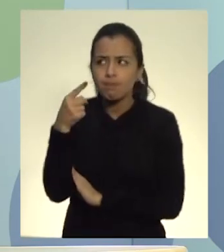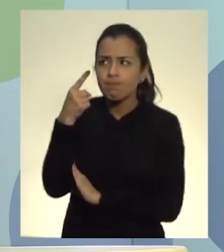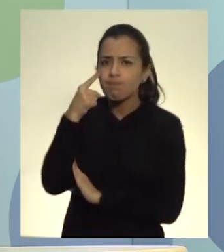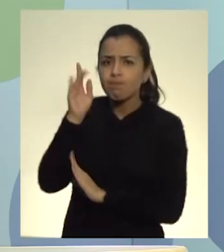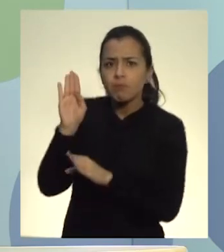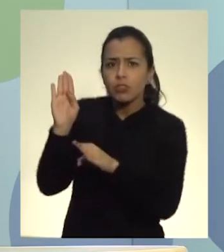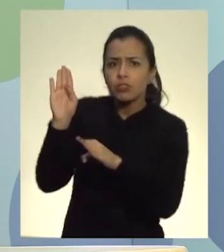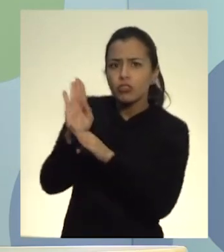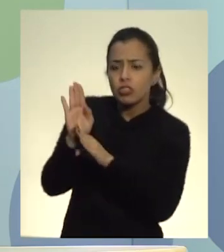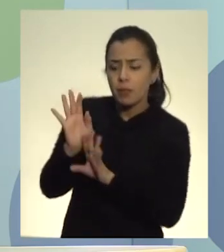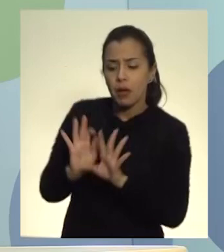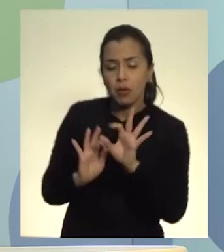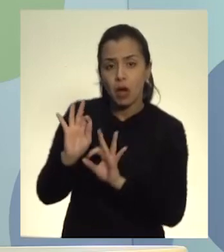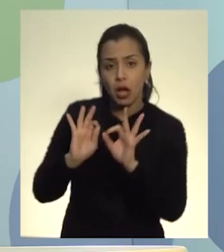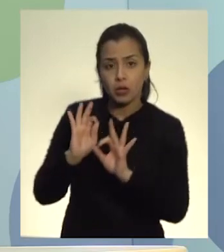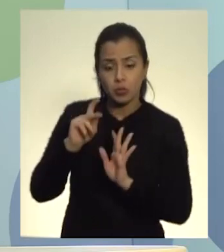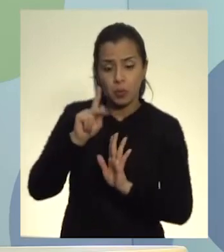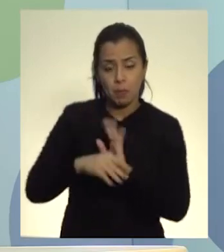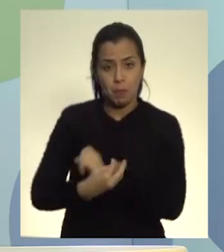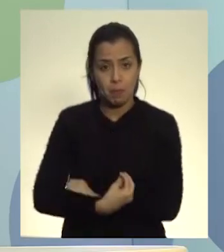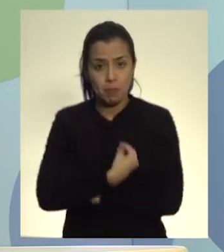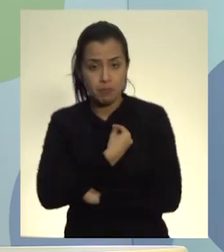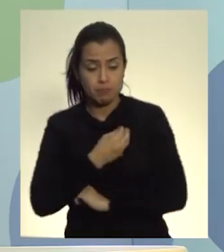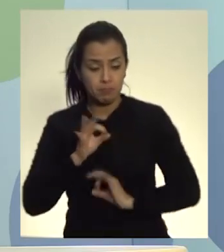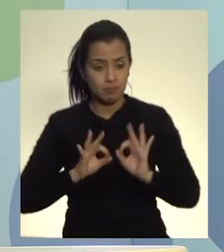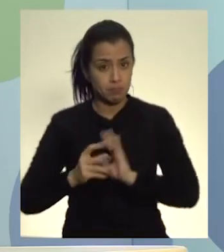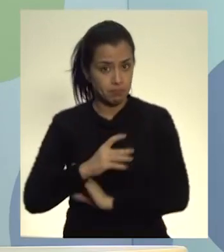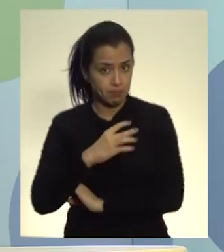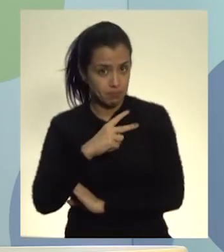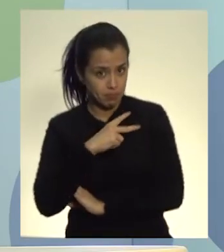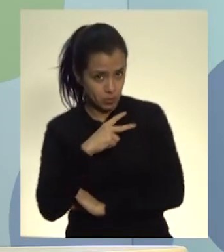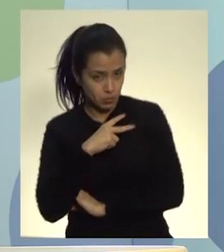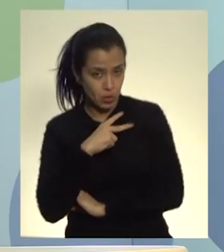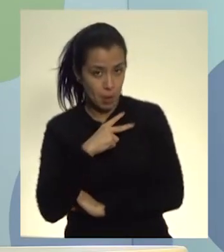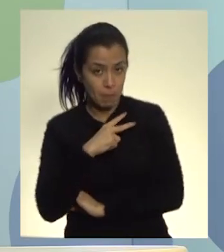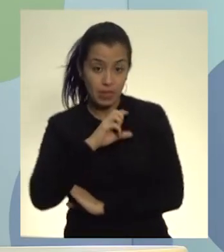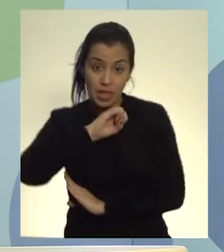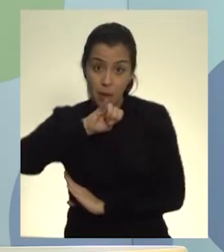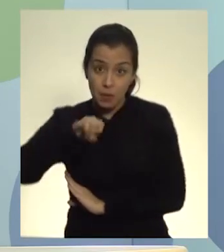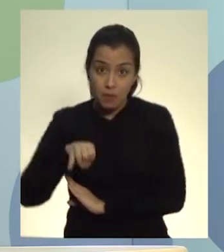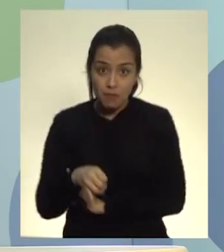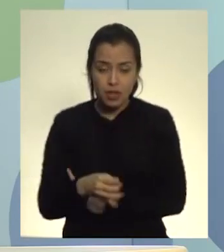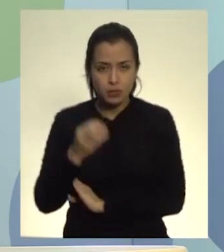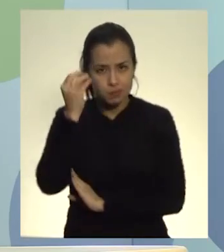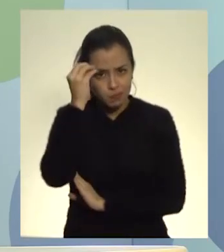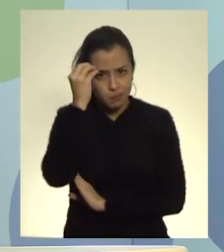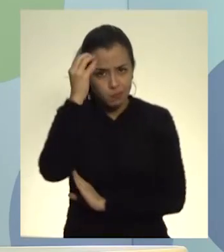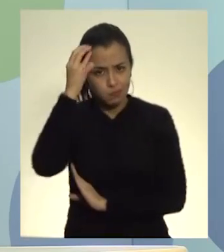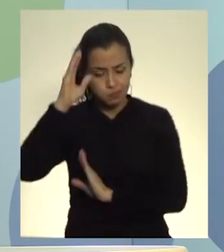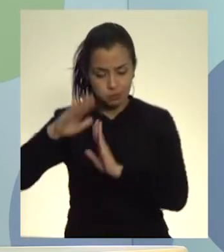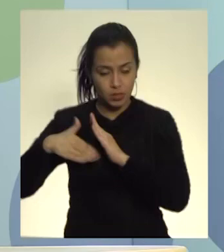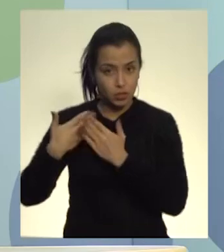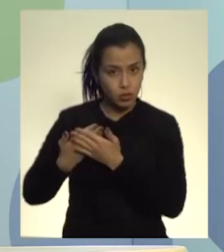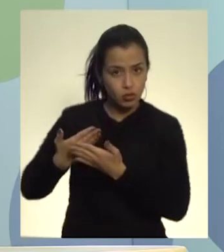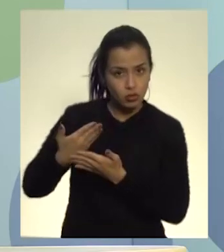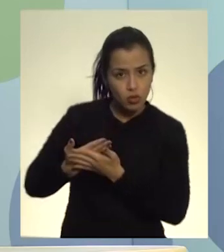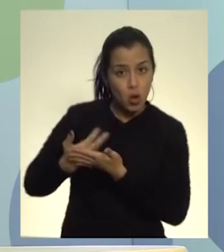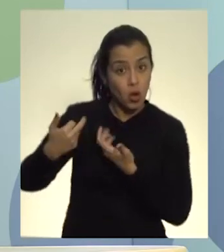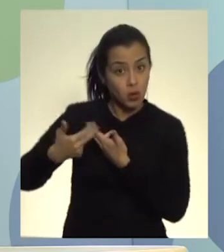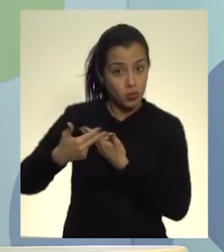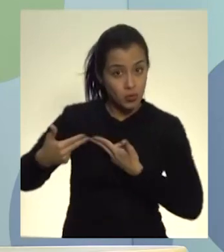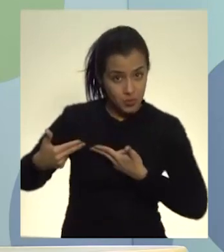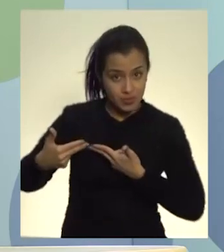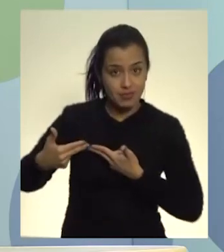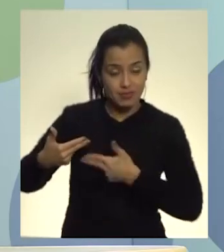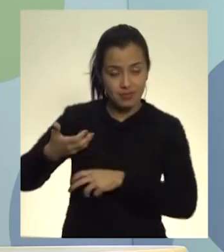desenvolvimento pessoal. Então se organizem, aproveitem o conhecimento que a escola, que os componentes curriculares estão